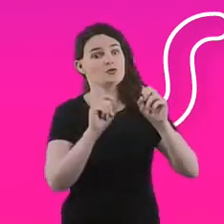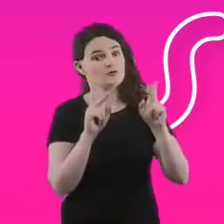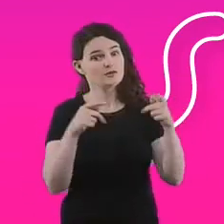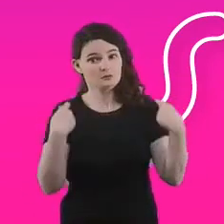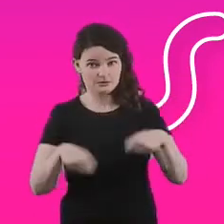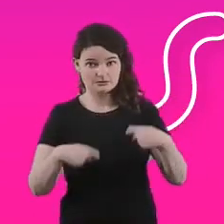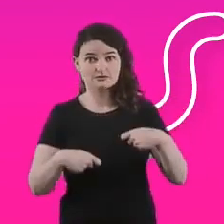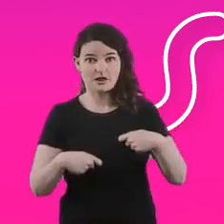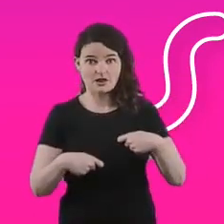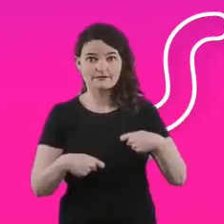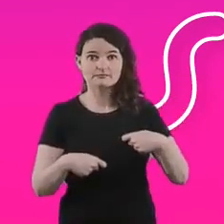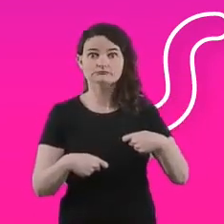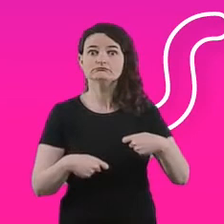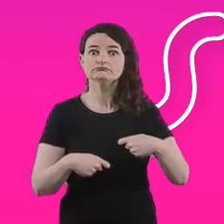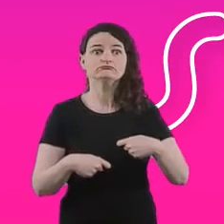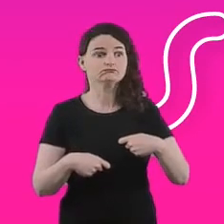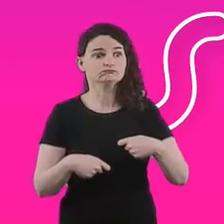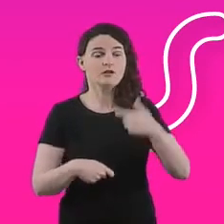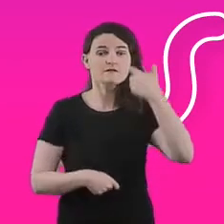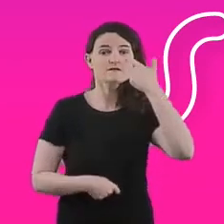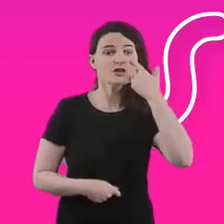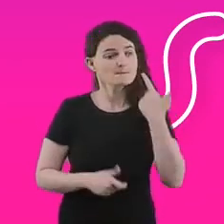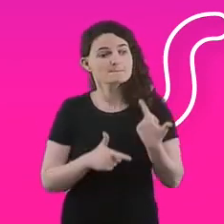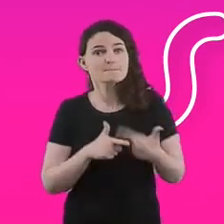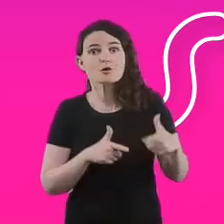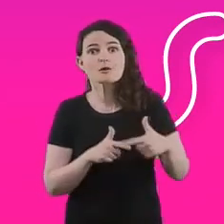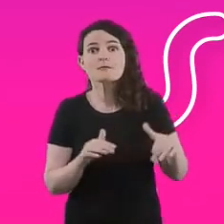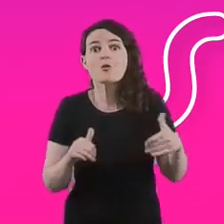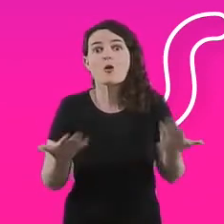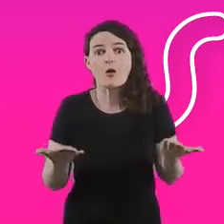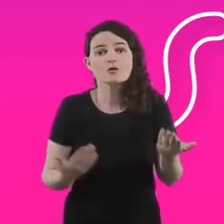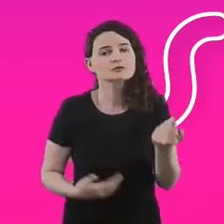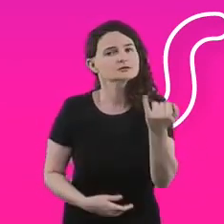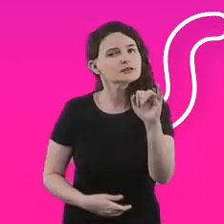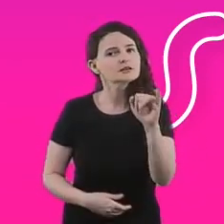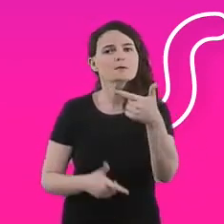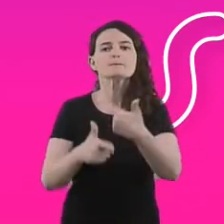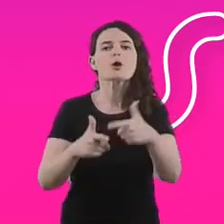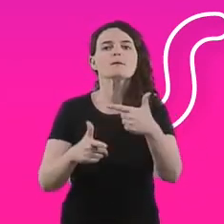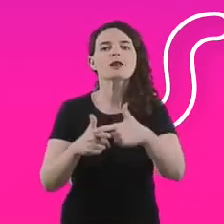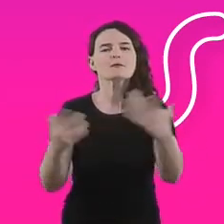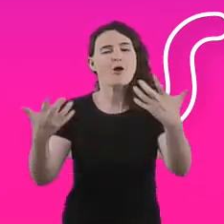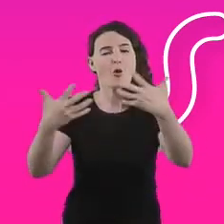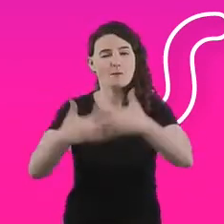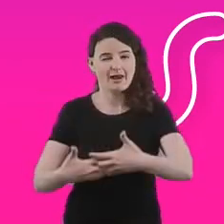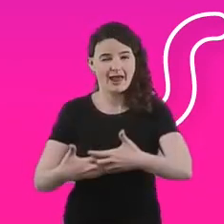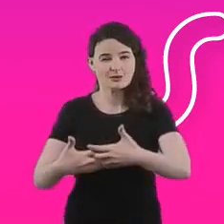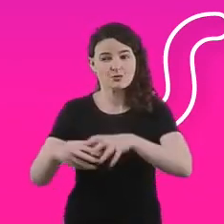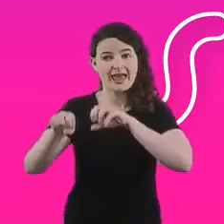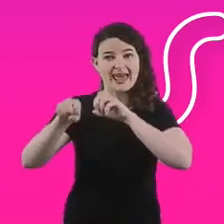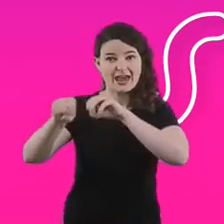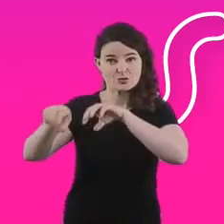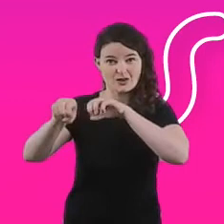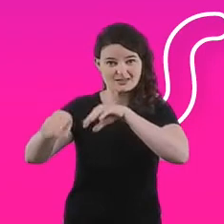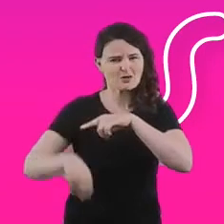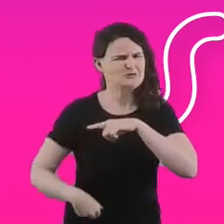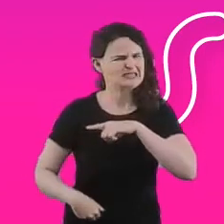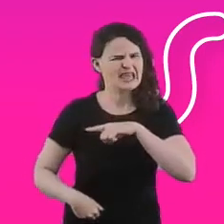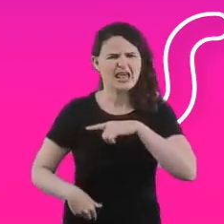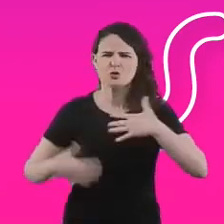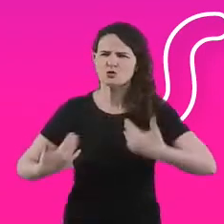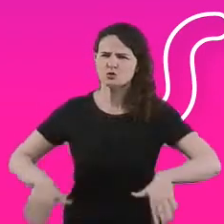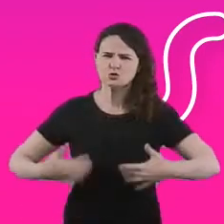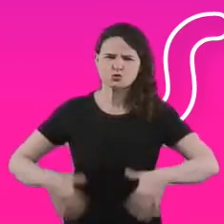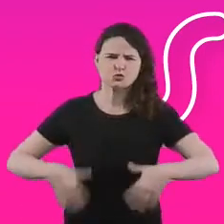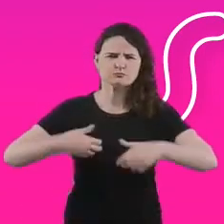Você pegar um problema complexo como a educação e tentar resolver tudo, você vai acabar fazendo muitas coisas, mas poucas